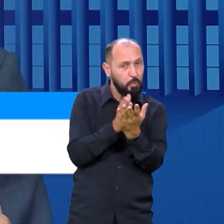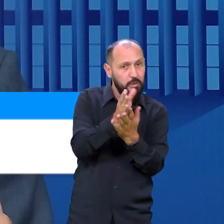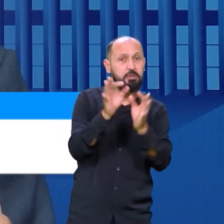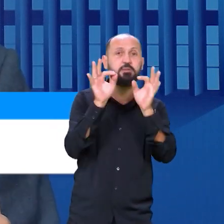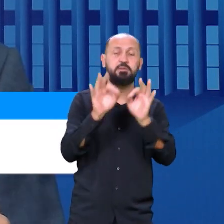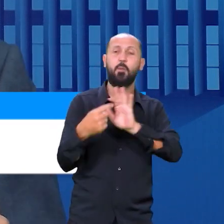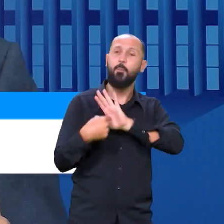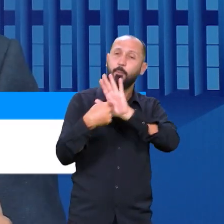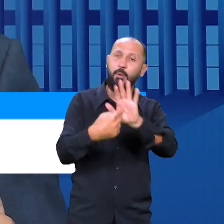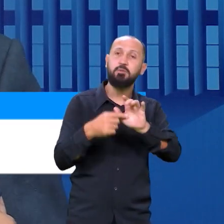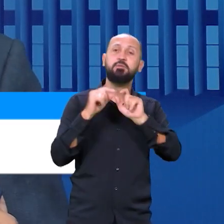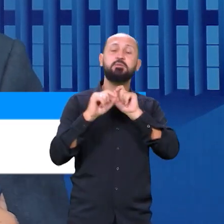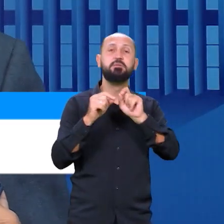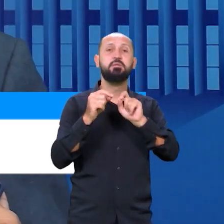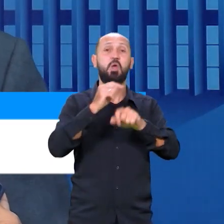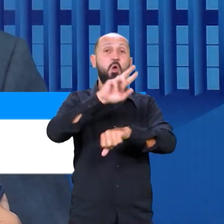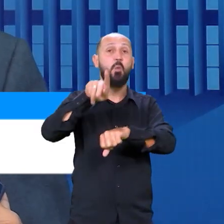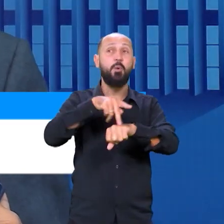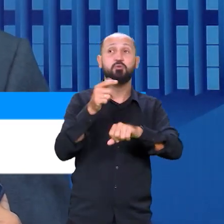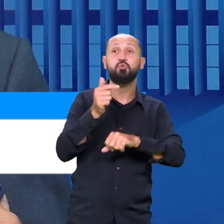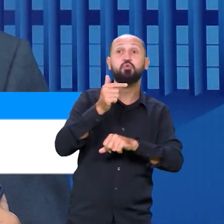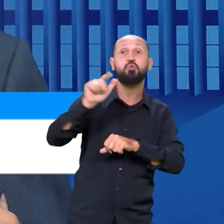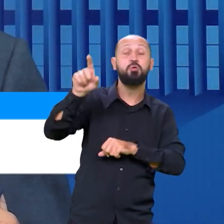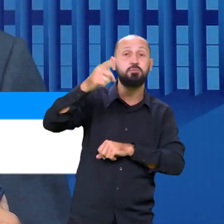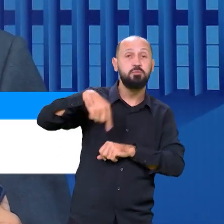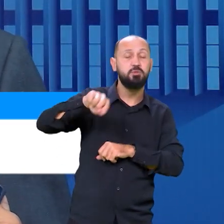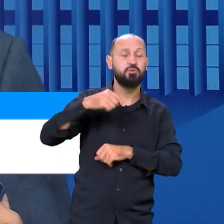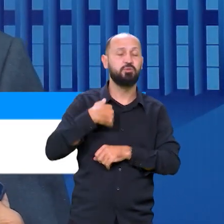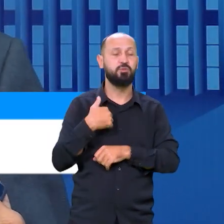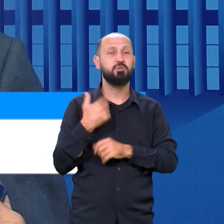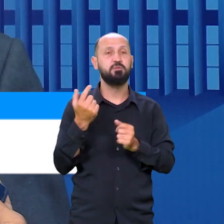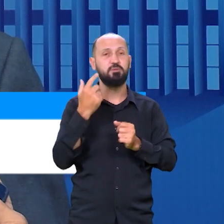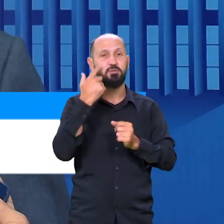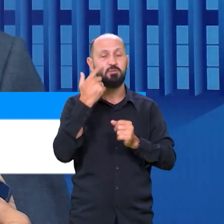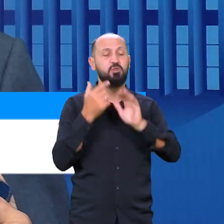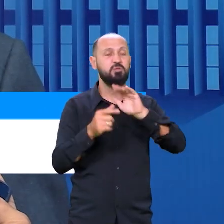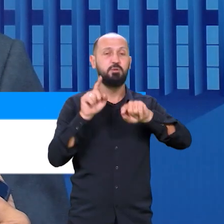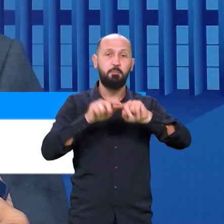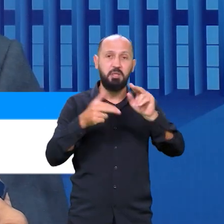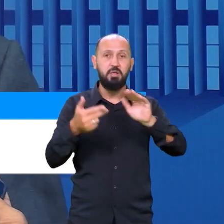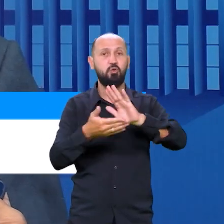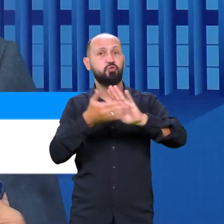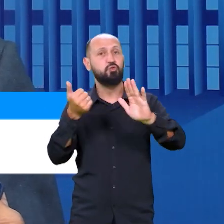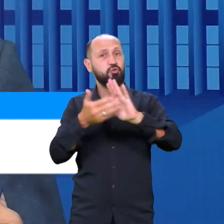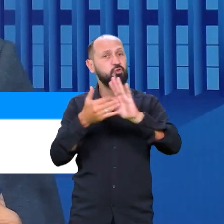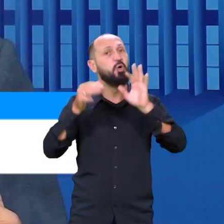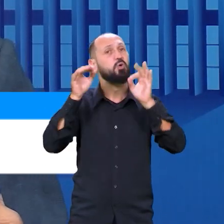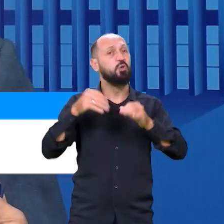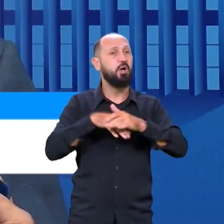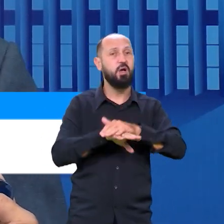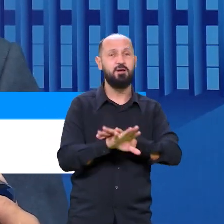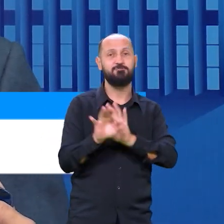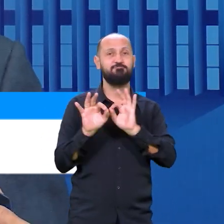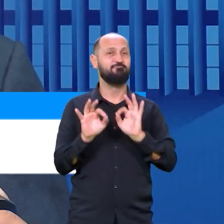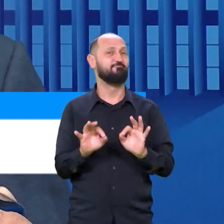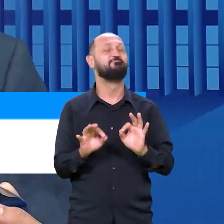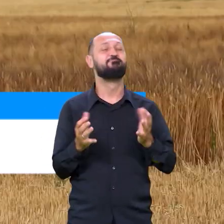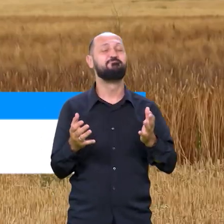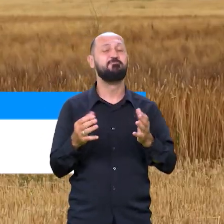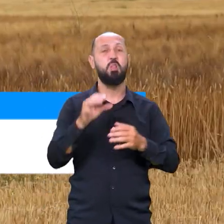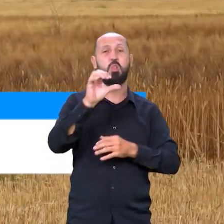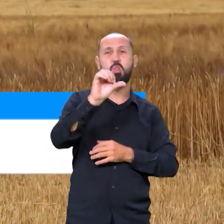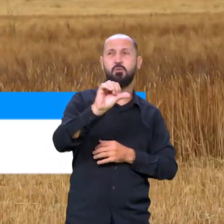estamos no caminho certo, mostrando a outros países que estamos retirando e destinação de uma forma correta e